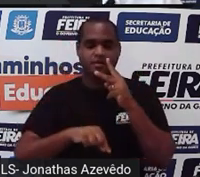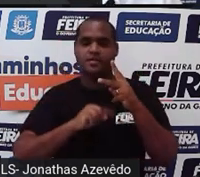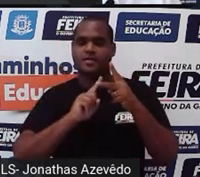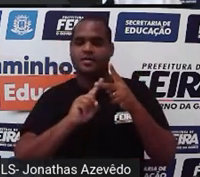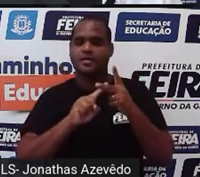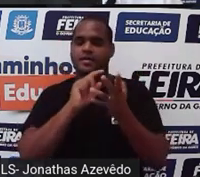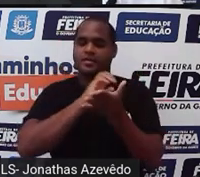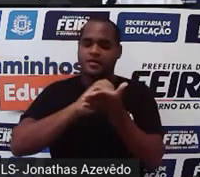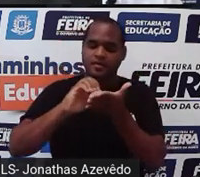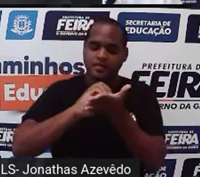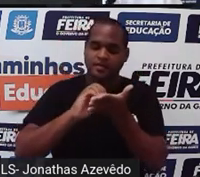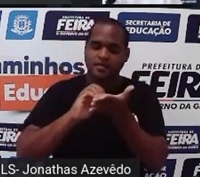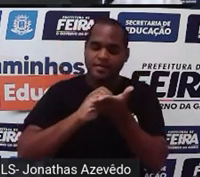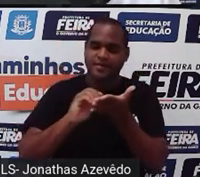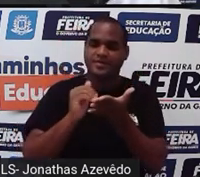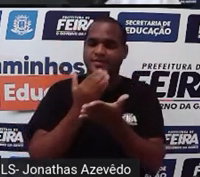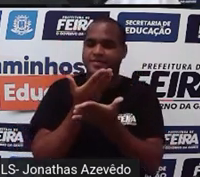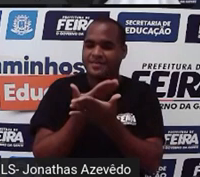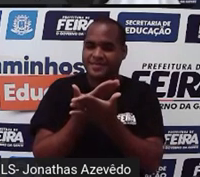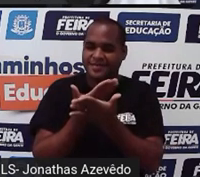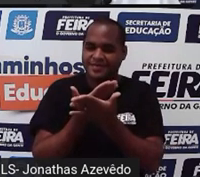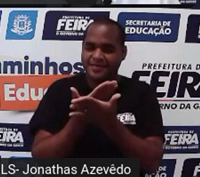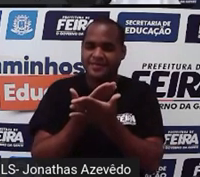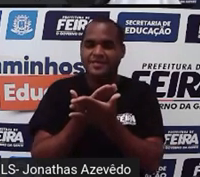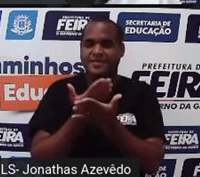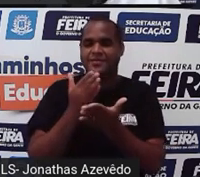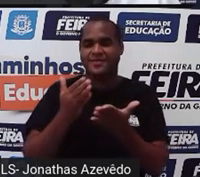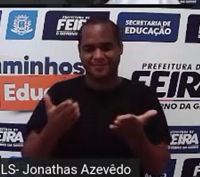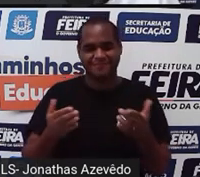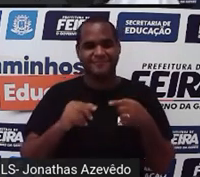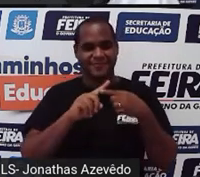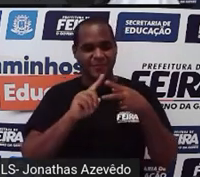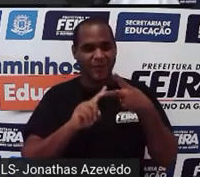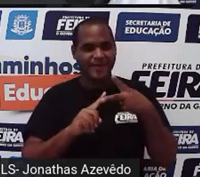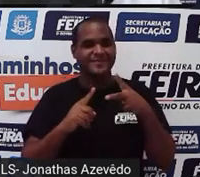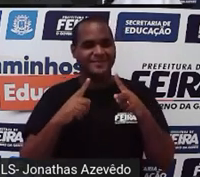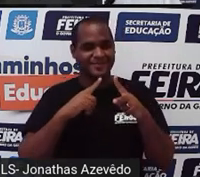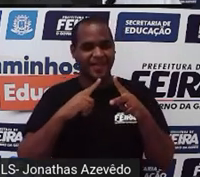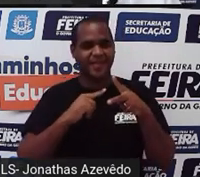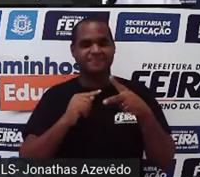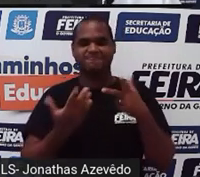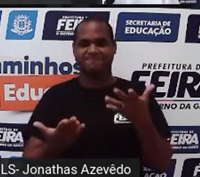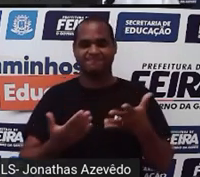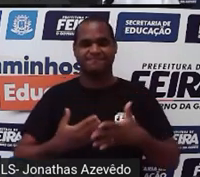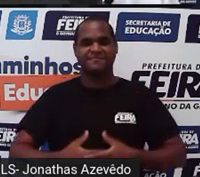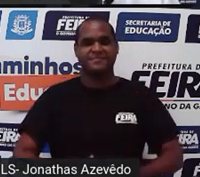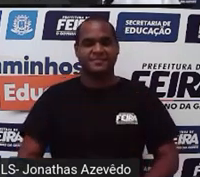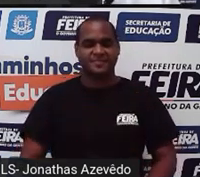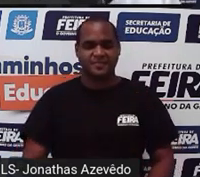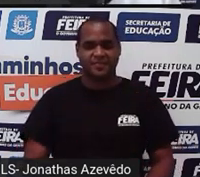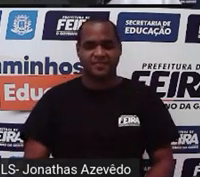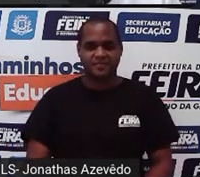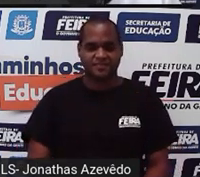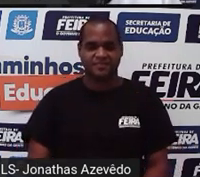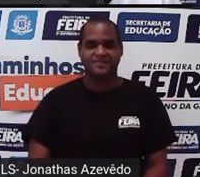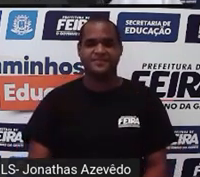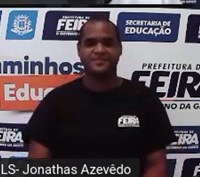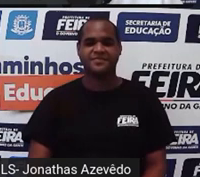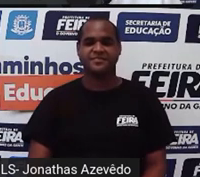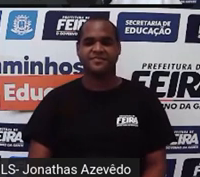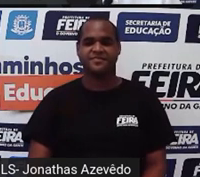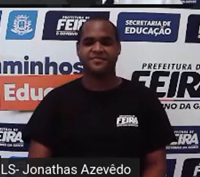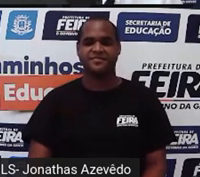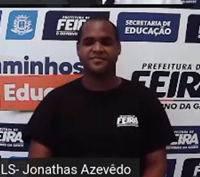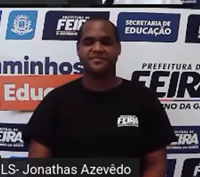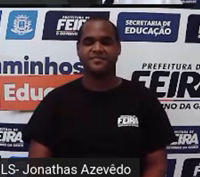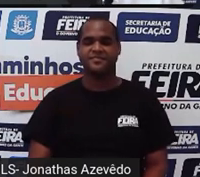de Feira de Santana e tem as logomarcas da Prefeitura Municipal de Feira de Santana e da própria Secretaria de Educação aqui da